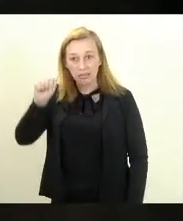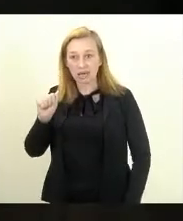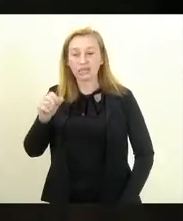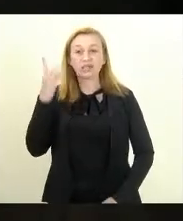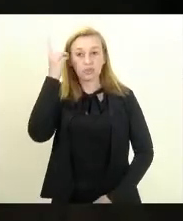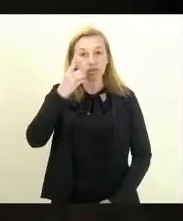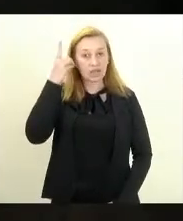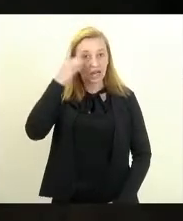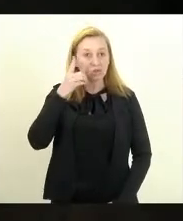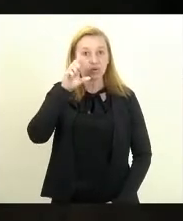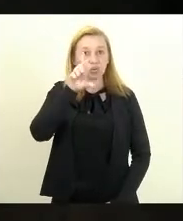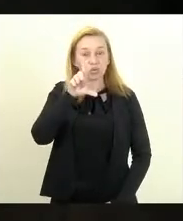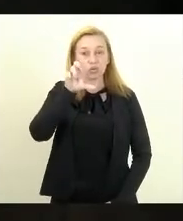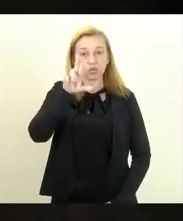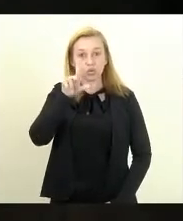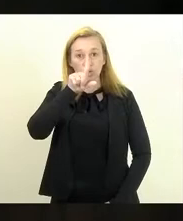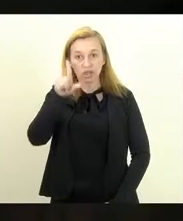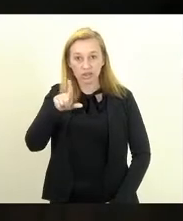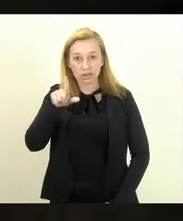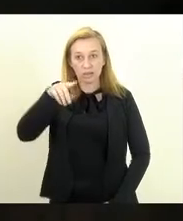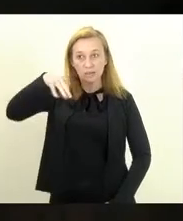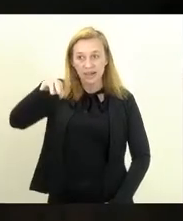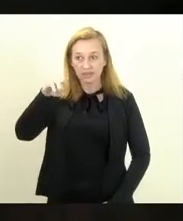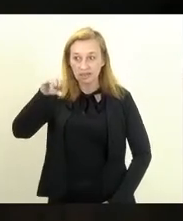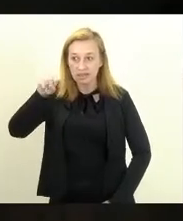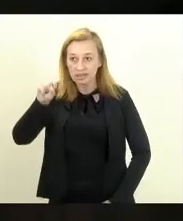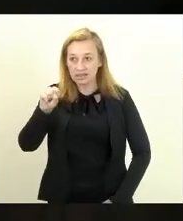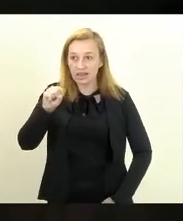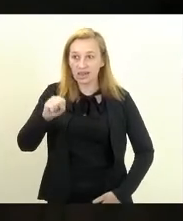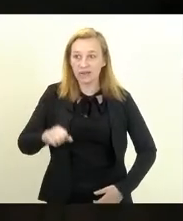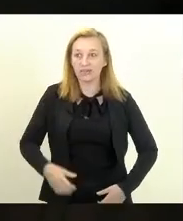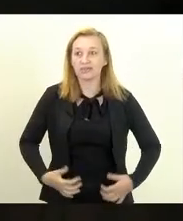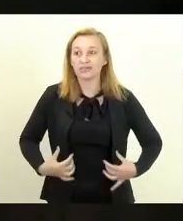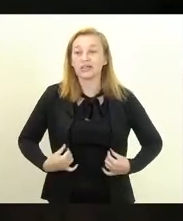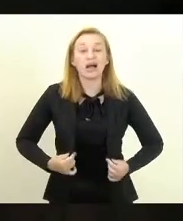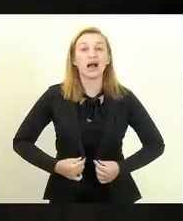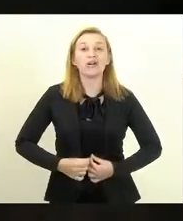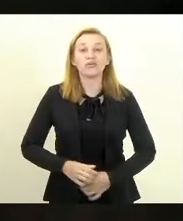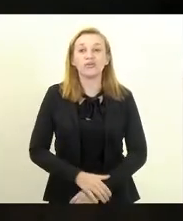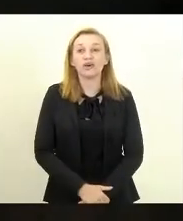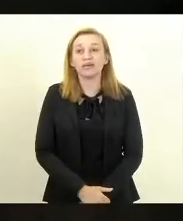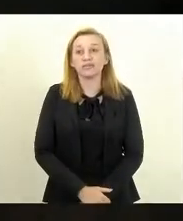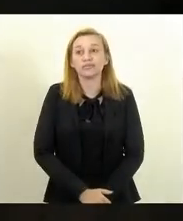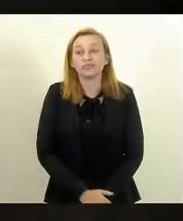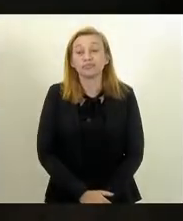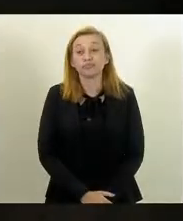Martins. Coronel Salema está aí. Coronel Salema.